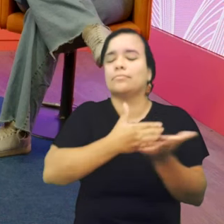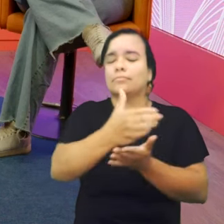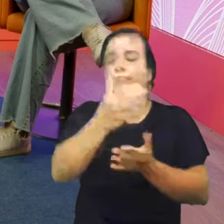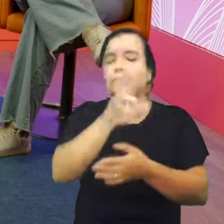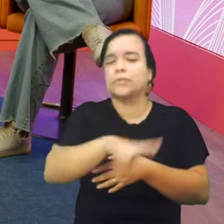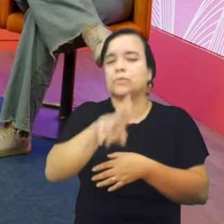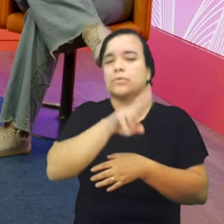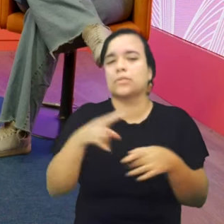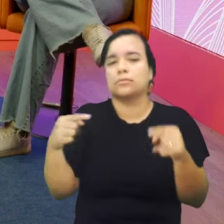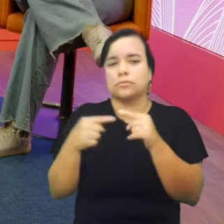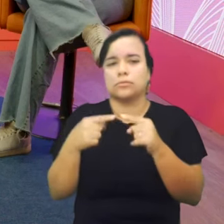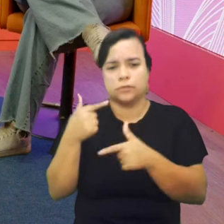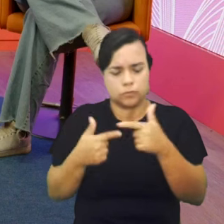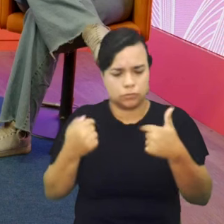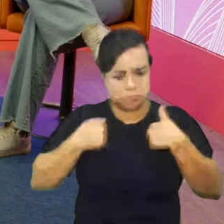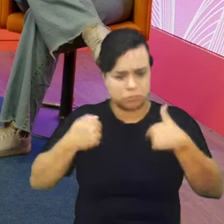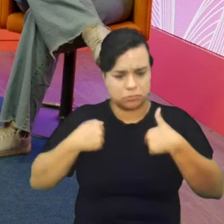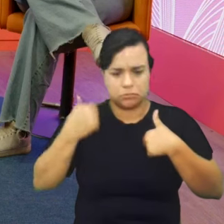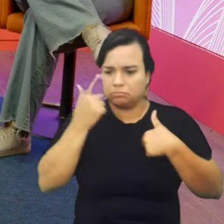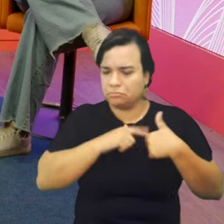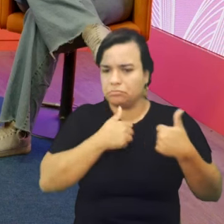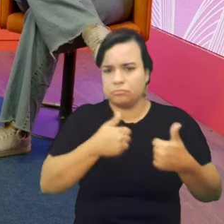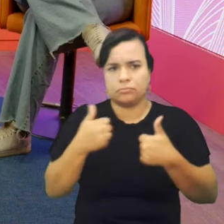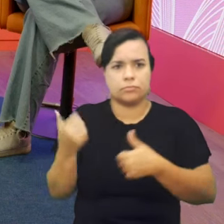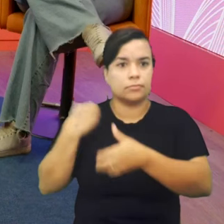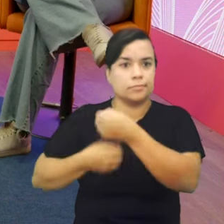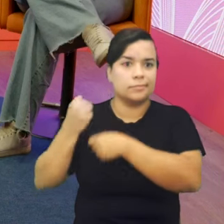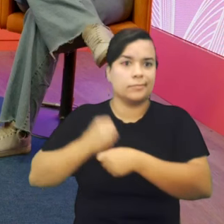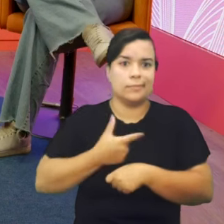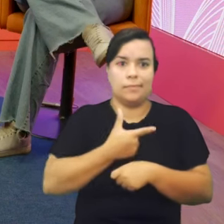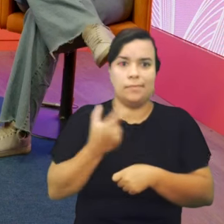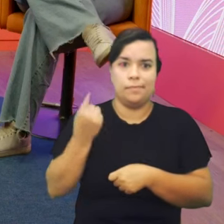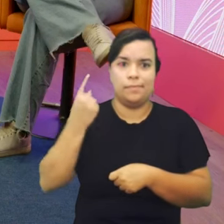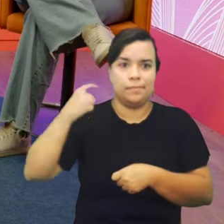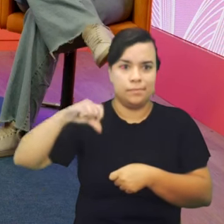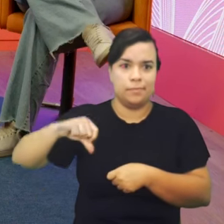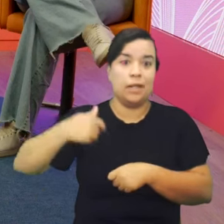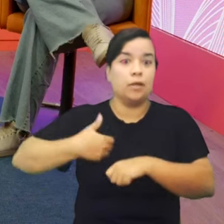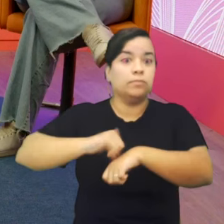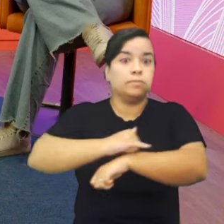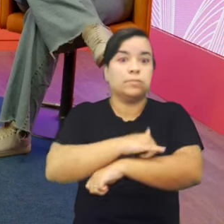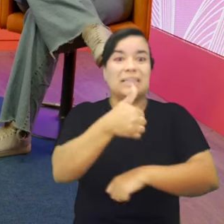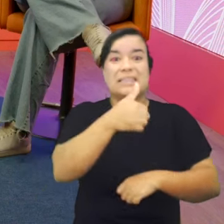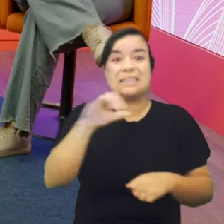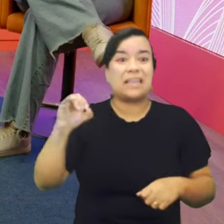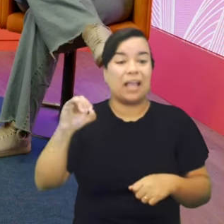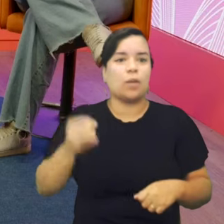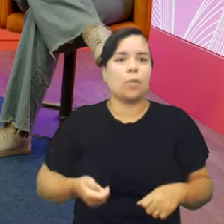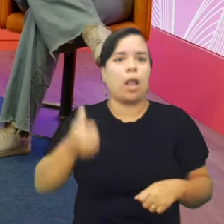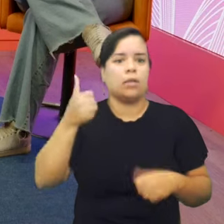a usar isso, começou a funcionar comigo. Naquele momento, em 2019, eu cheguei a pesar quase 100 quilos.